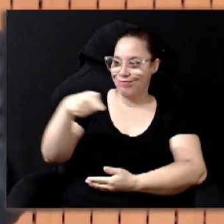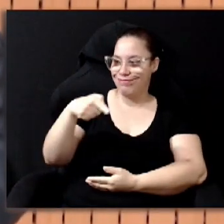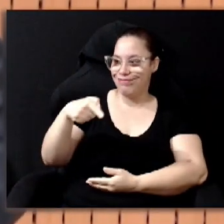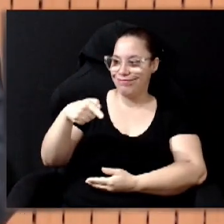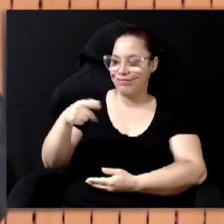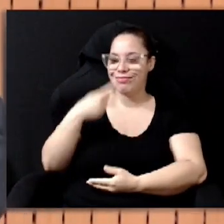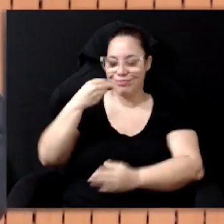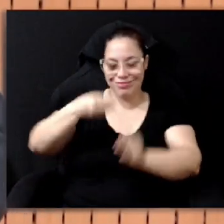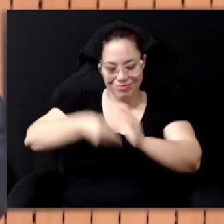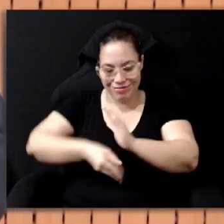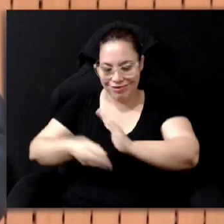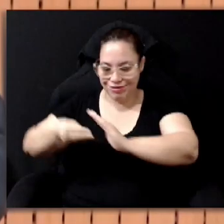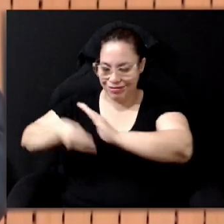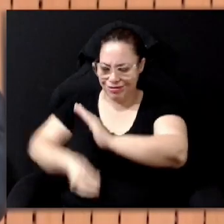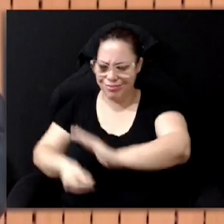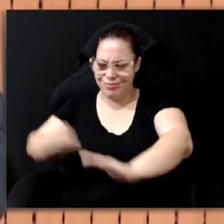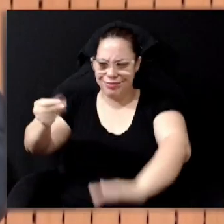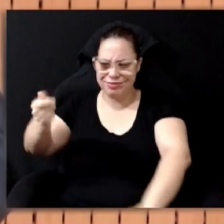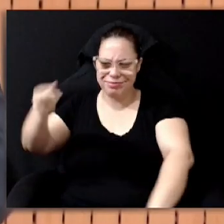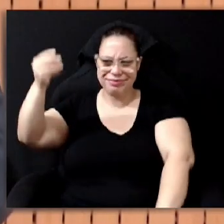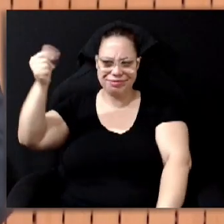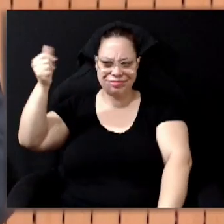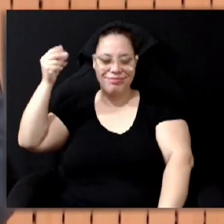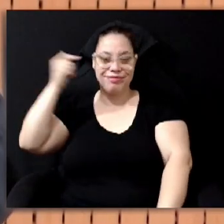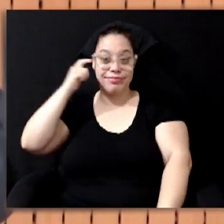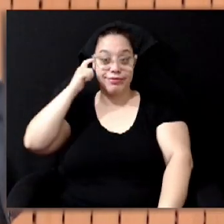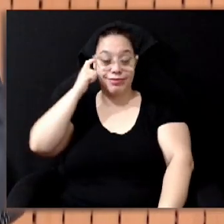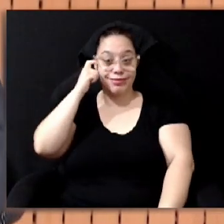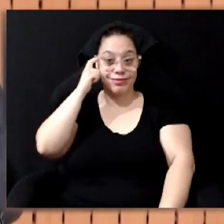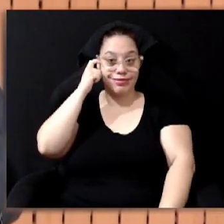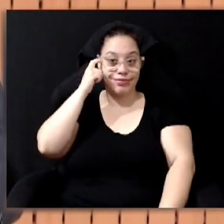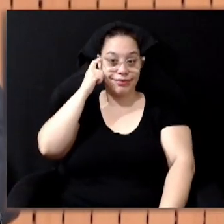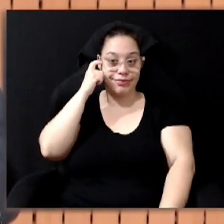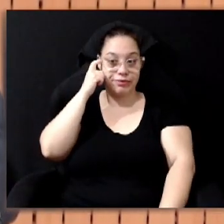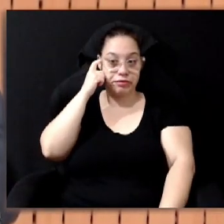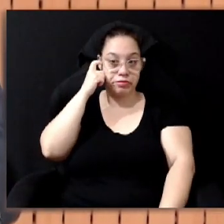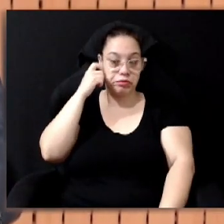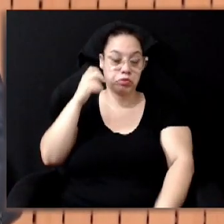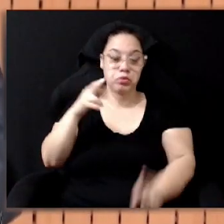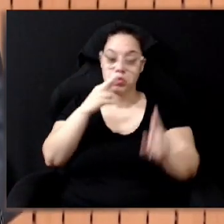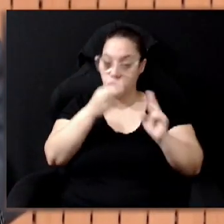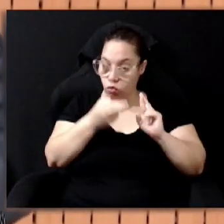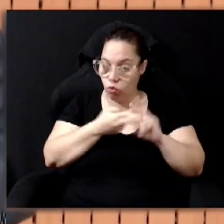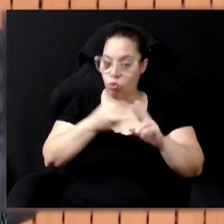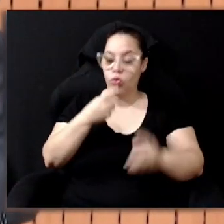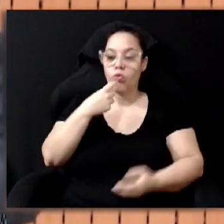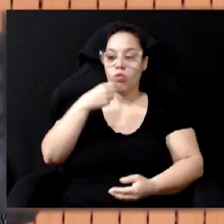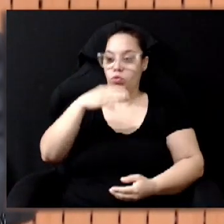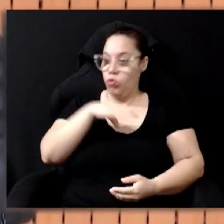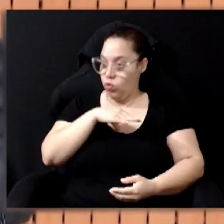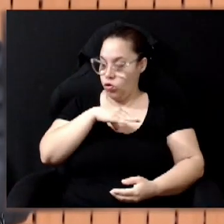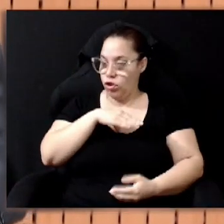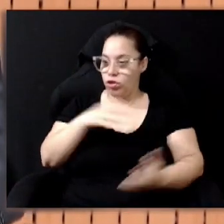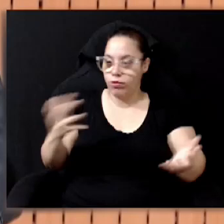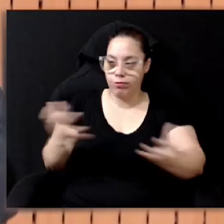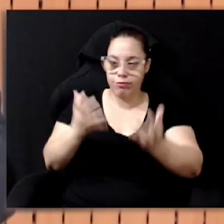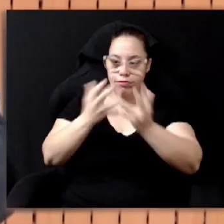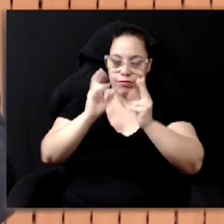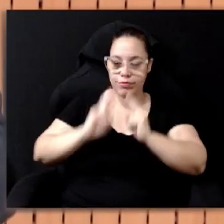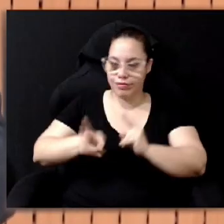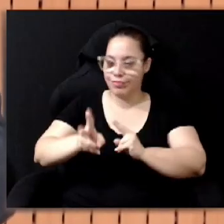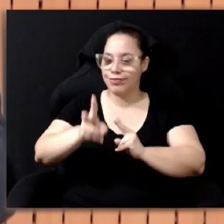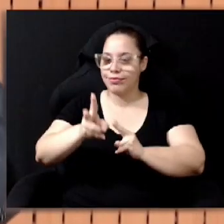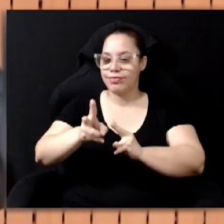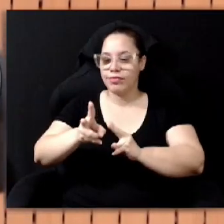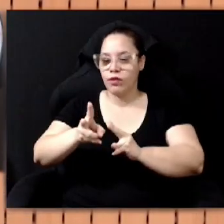anos atrás. Reitero, que sirva de reconhecimento da cidade e estímulo que você continue